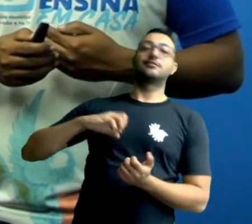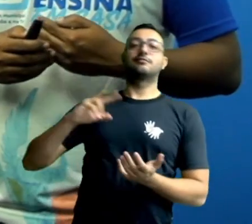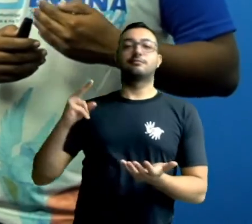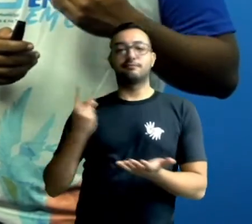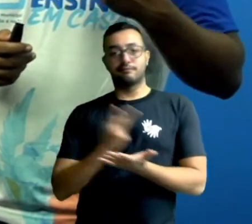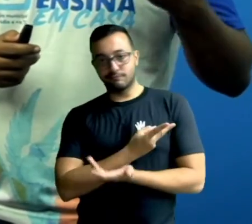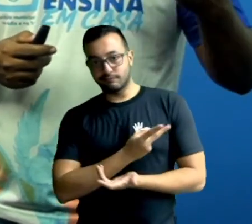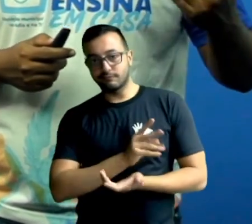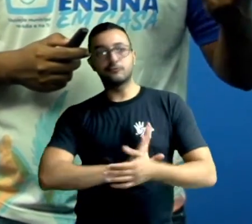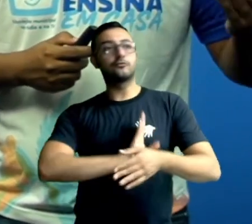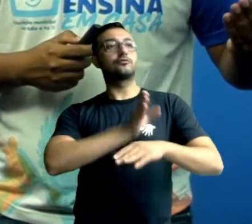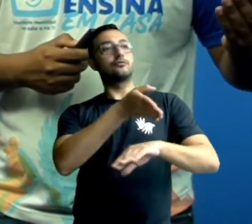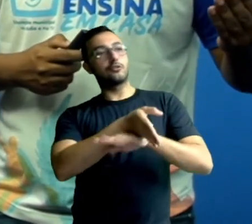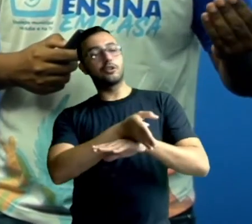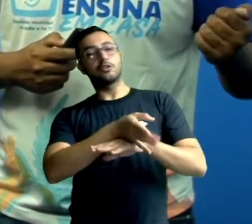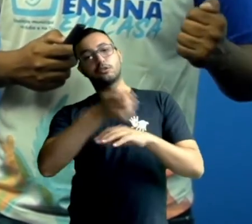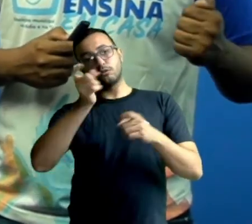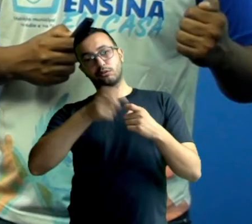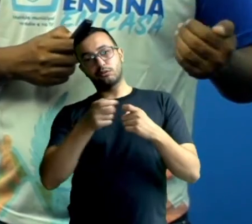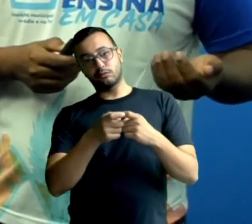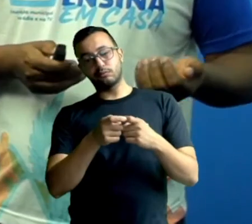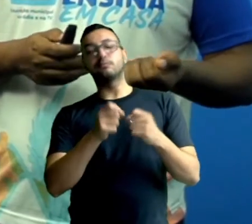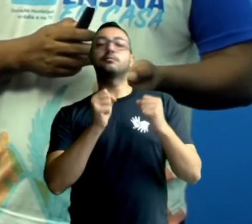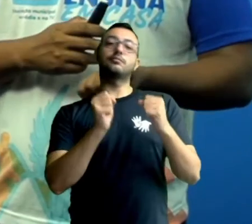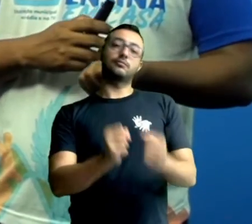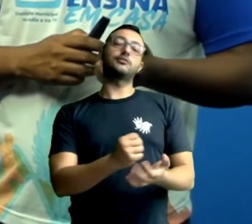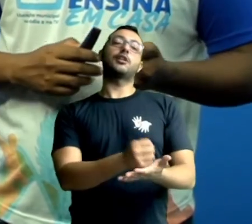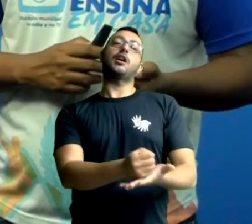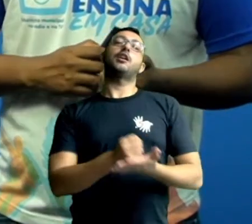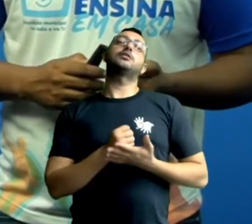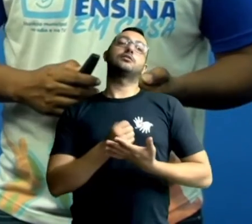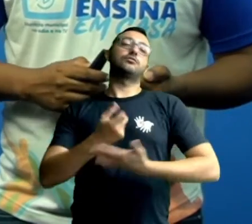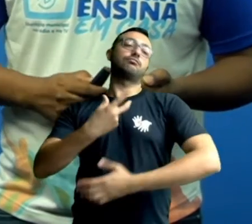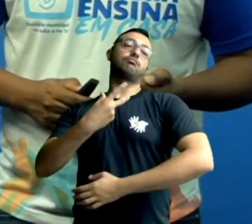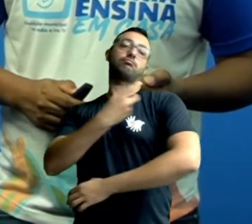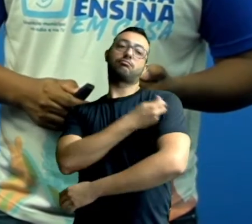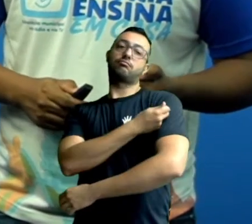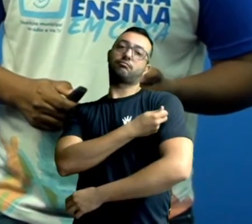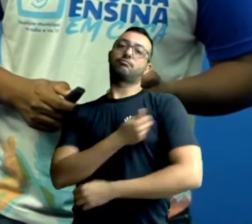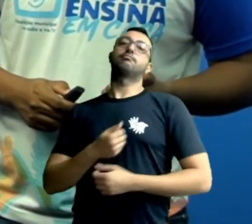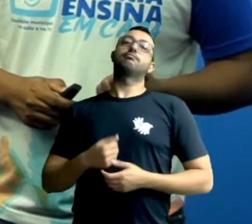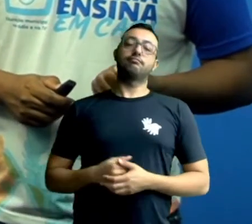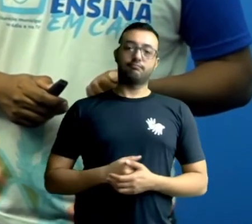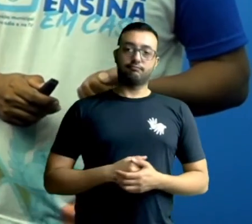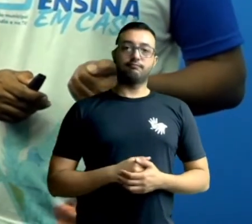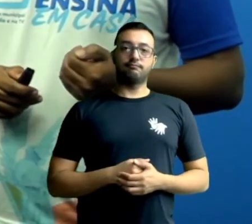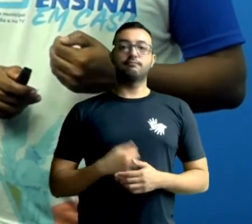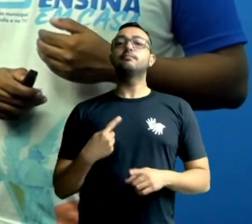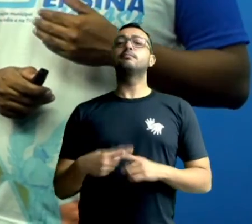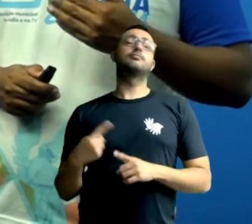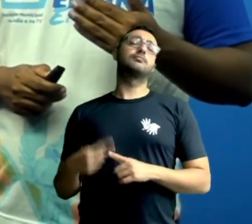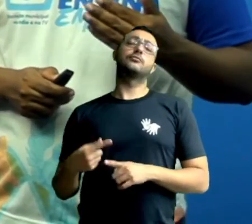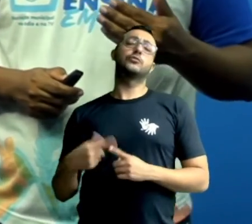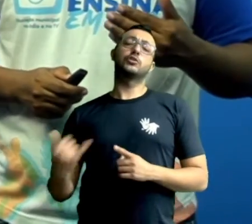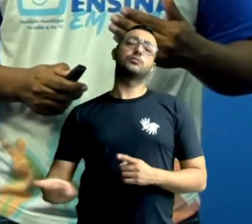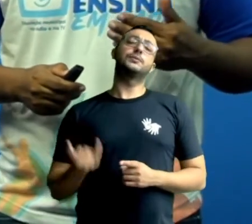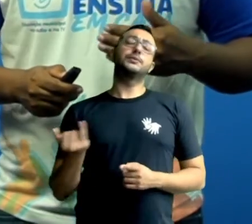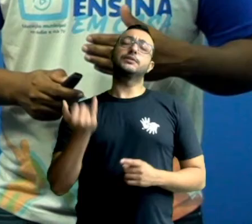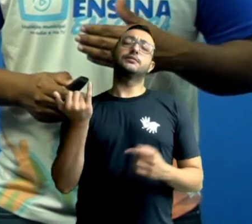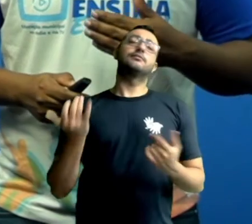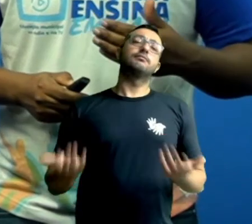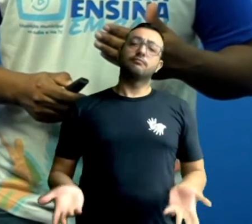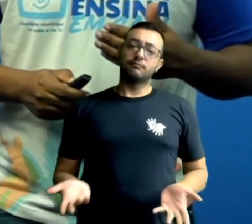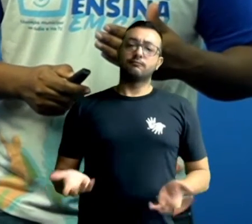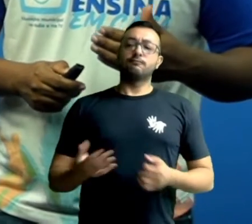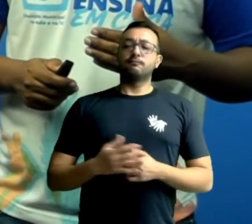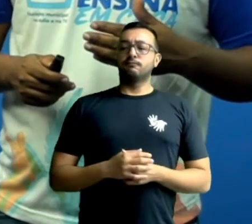e procura o serviço médico para que possa tomar sua vacina antirrábica. Por quê? Mas por que é tão importante